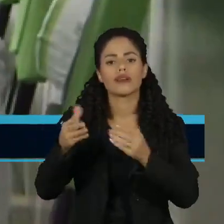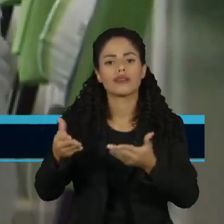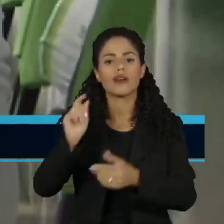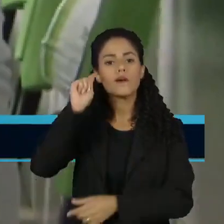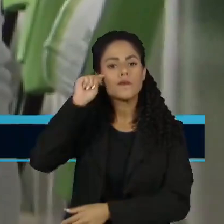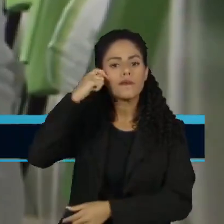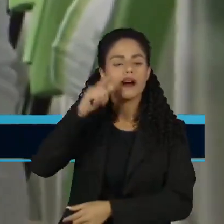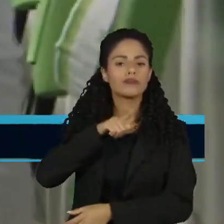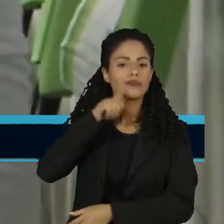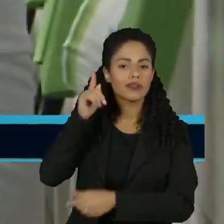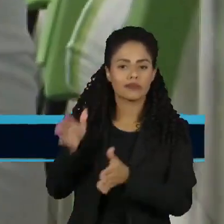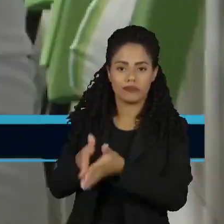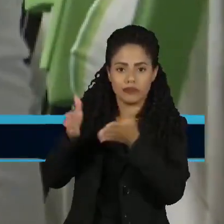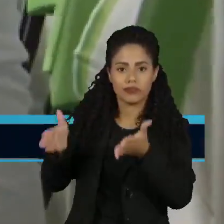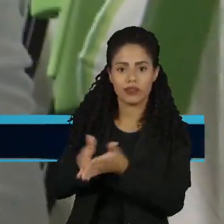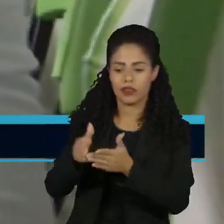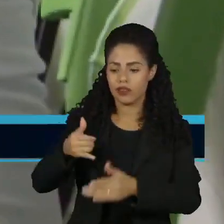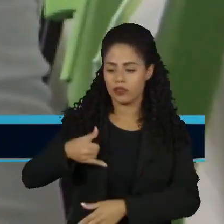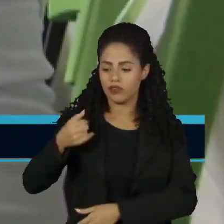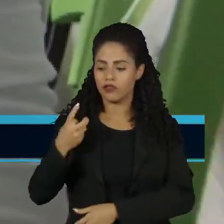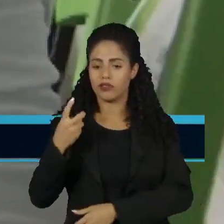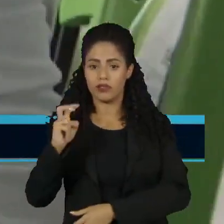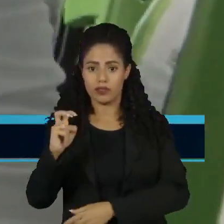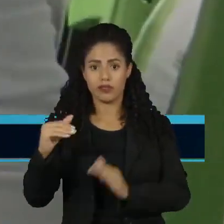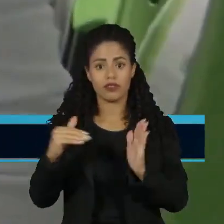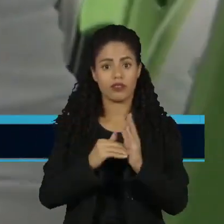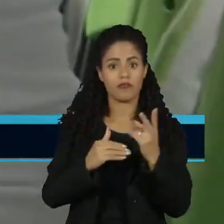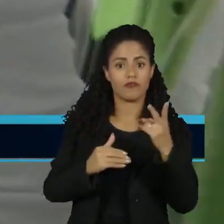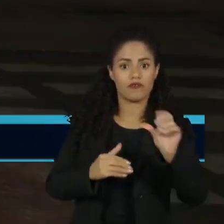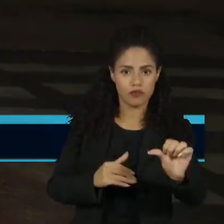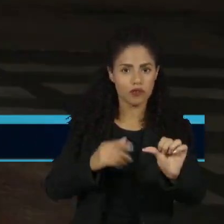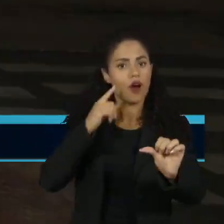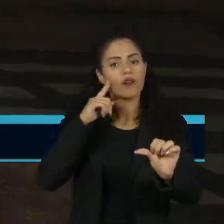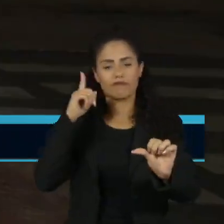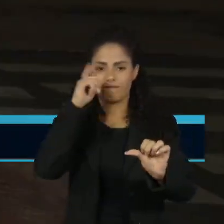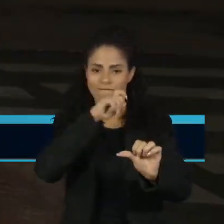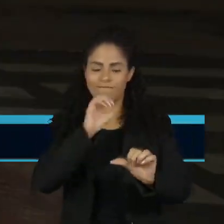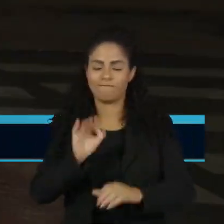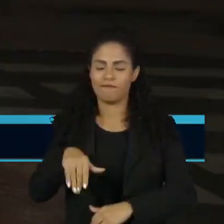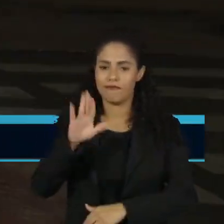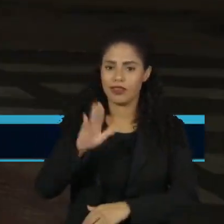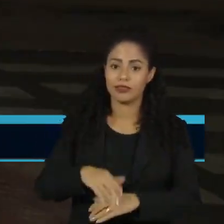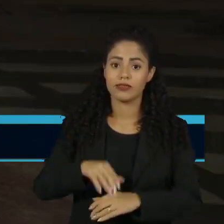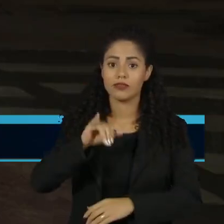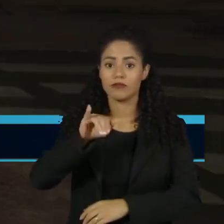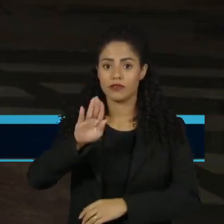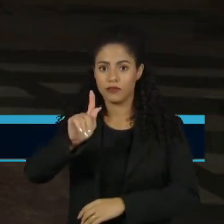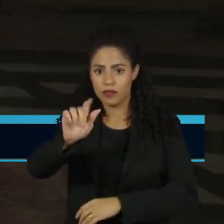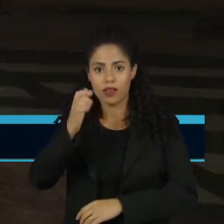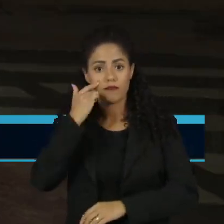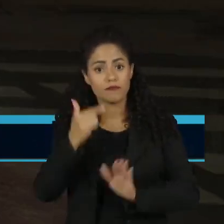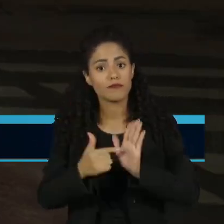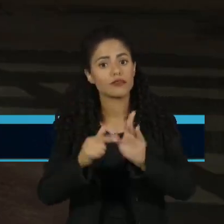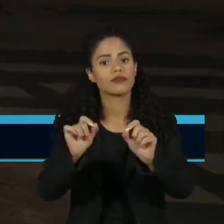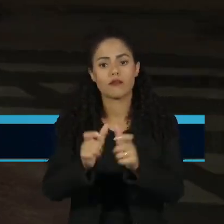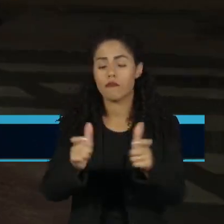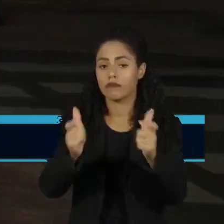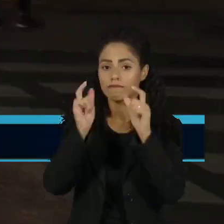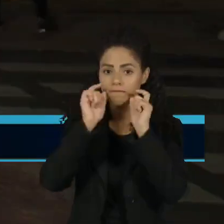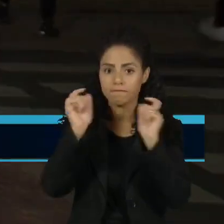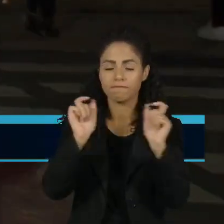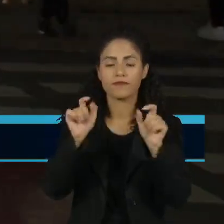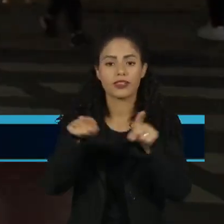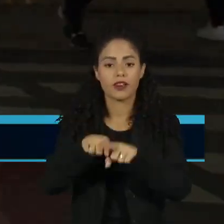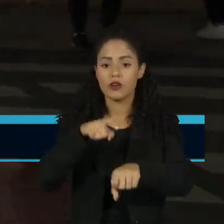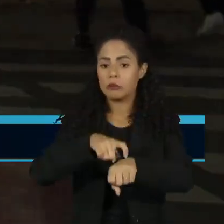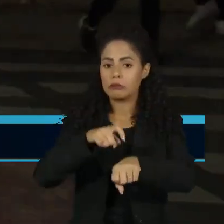pretas e pobres de 15 a 29 anos nessa situação. Os resultados do IBGE trazem um alerta. É preciso correr